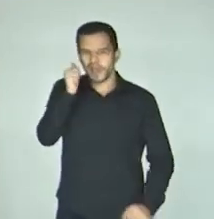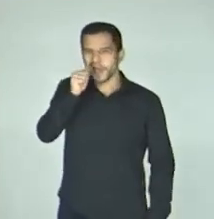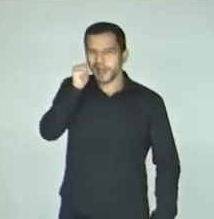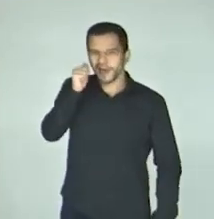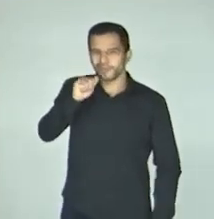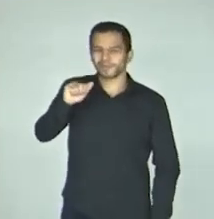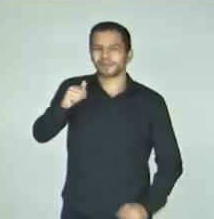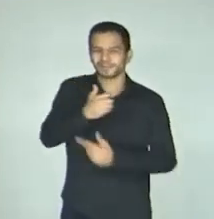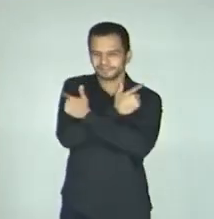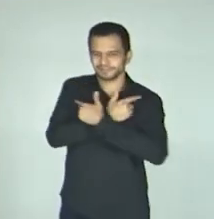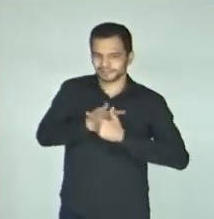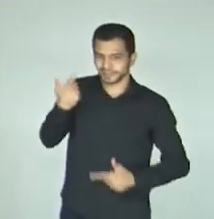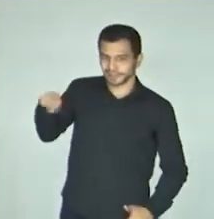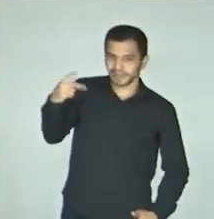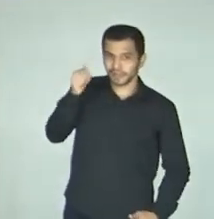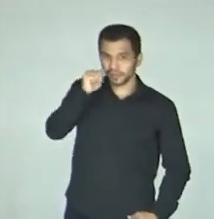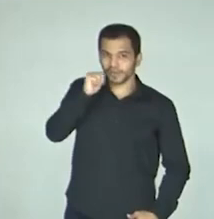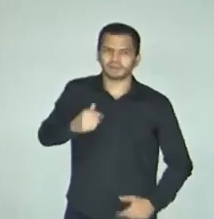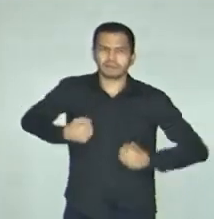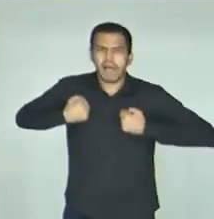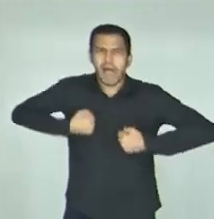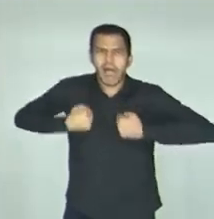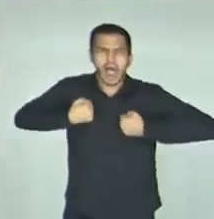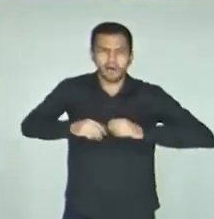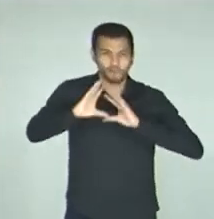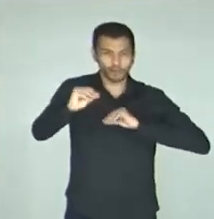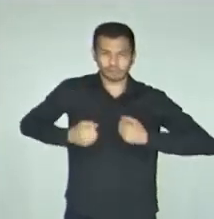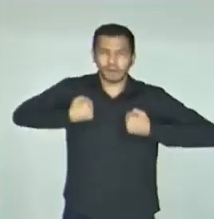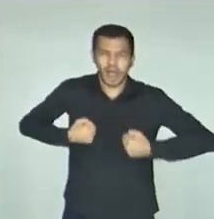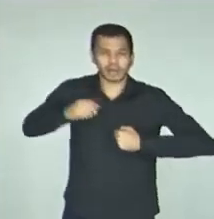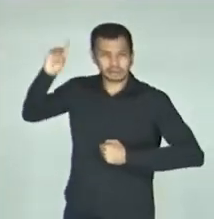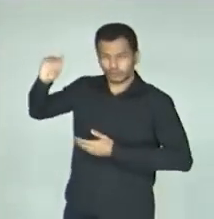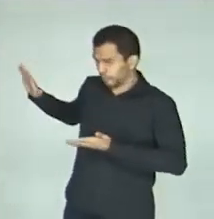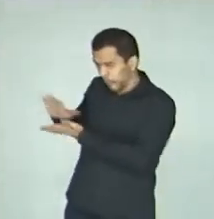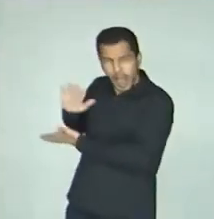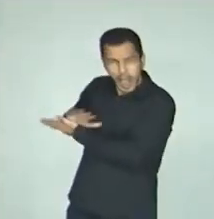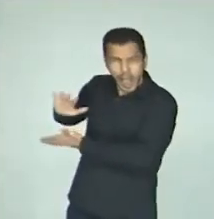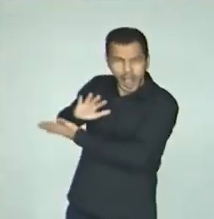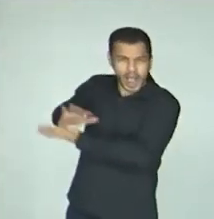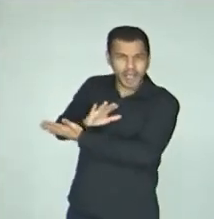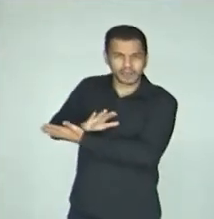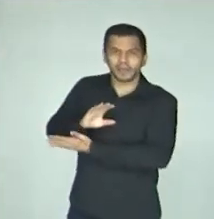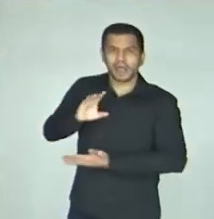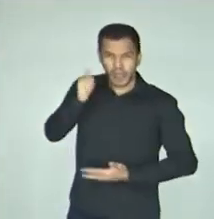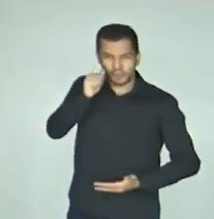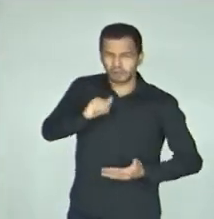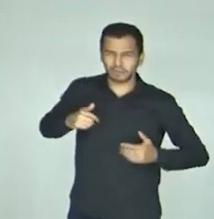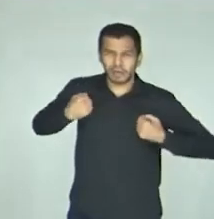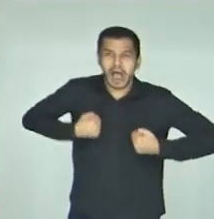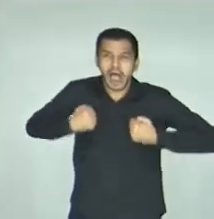e se transformou numa coluna de sol o Anjo disse quando você sair daqui do seu domingo mano olha para trás